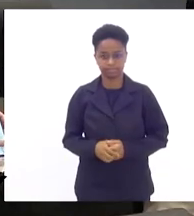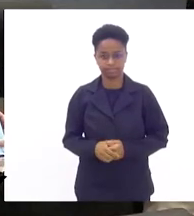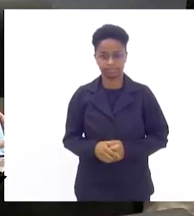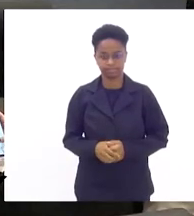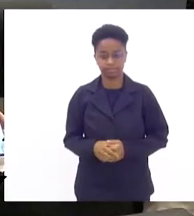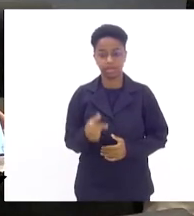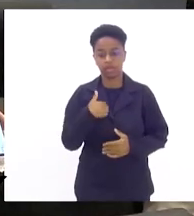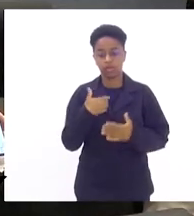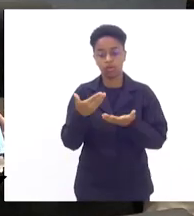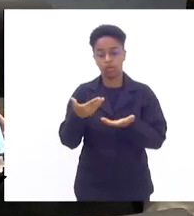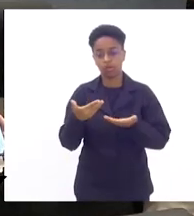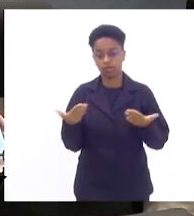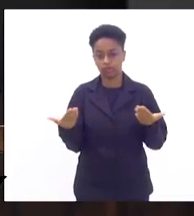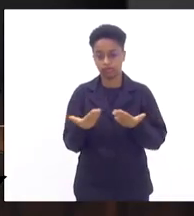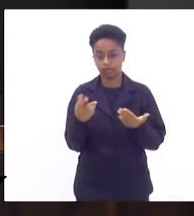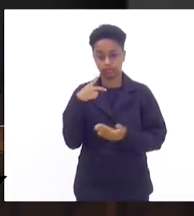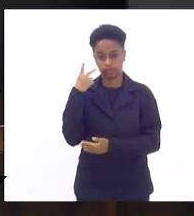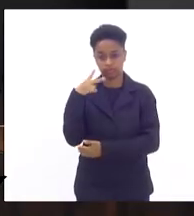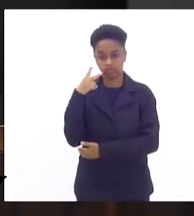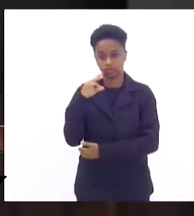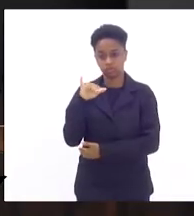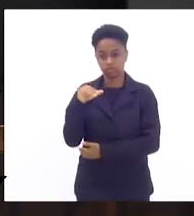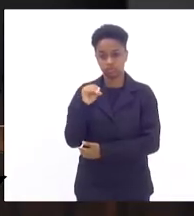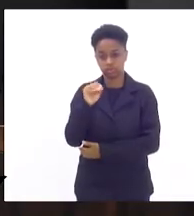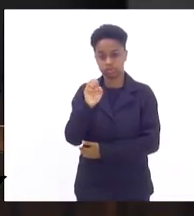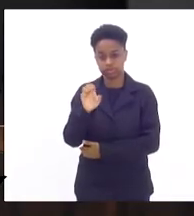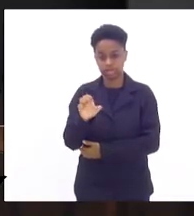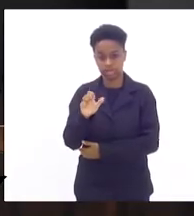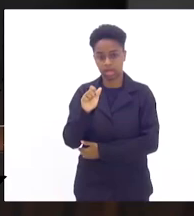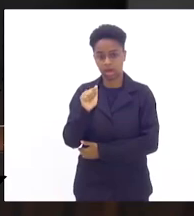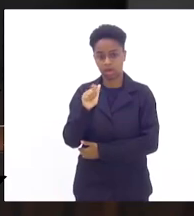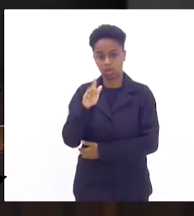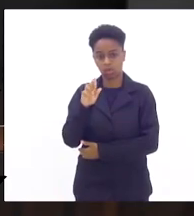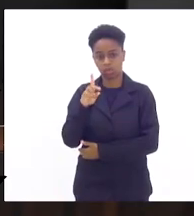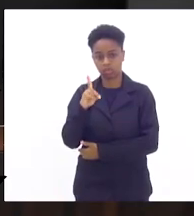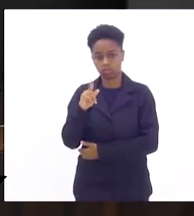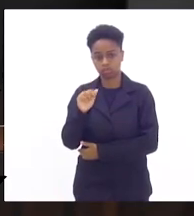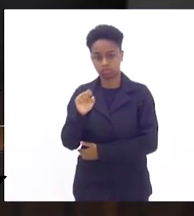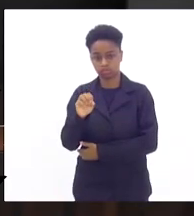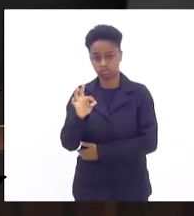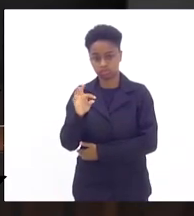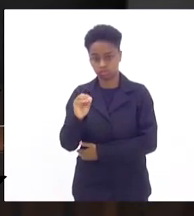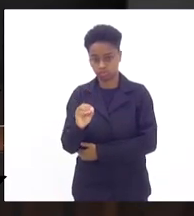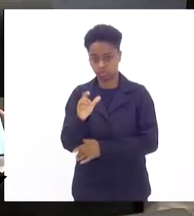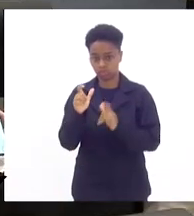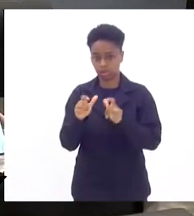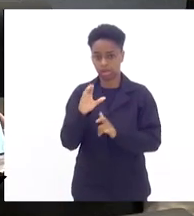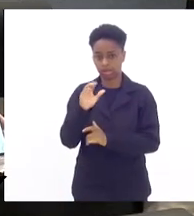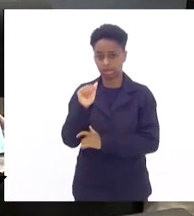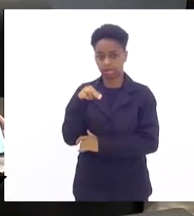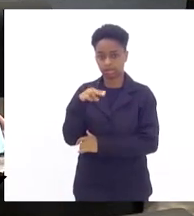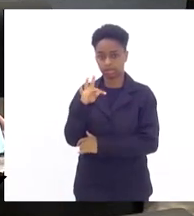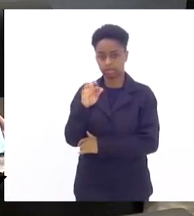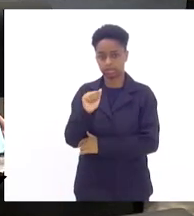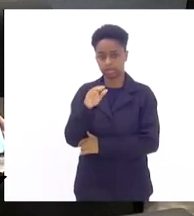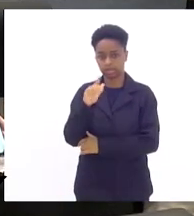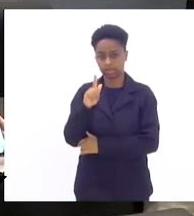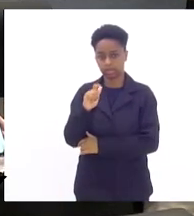Convido agora o vereador José Augusto de Cantagalo para poder fazer uso da palavra.